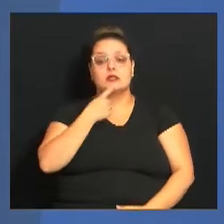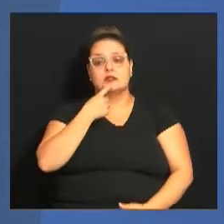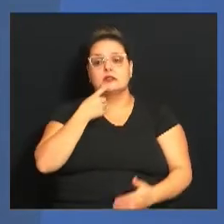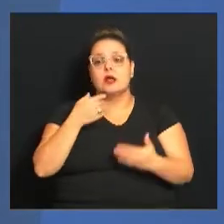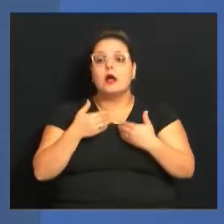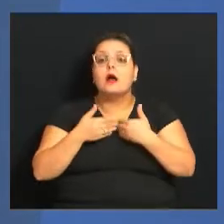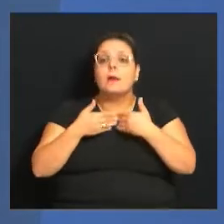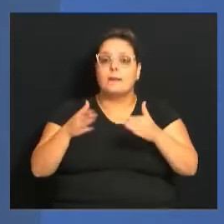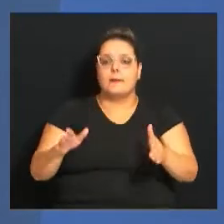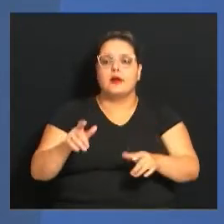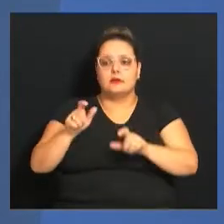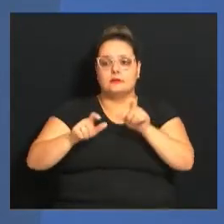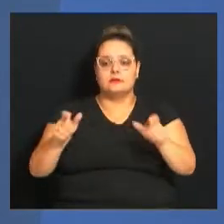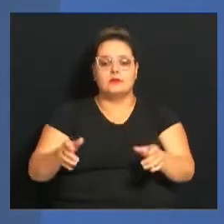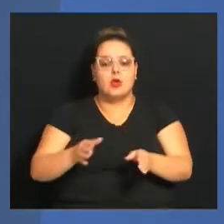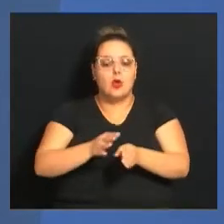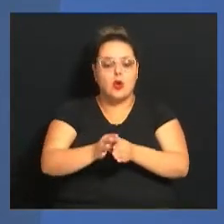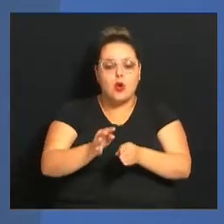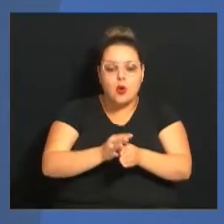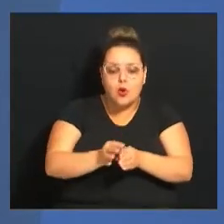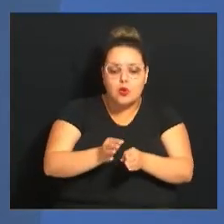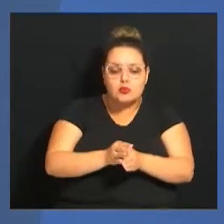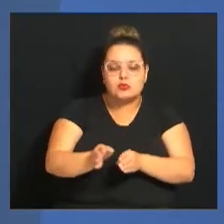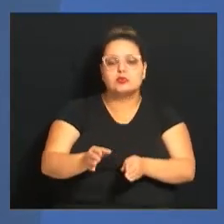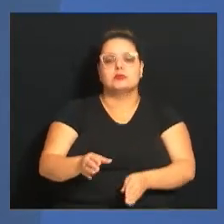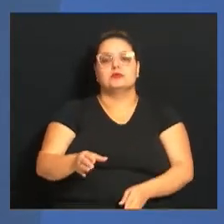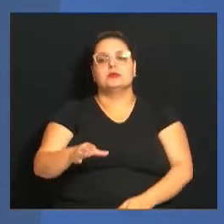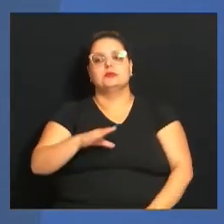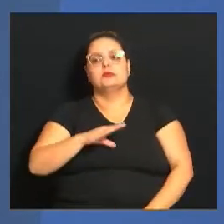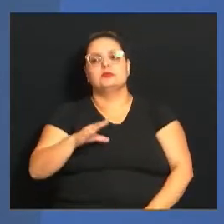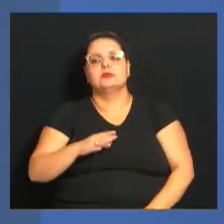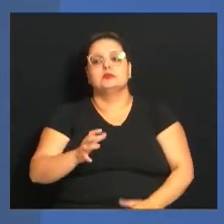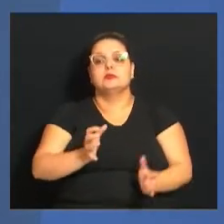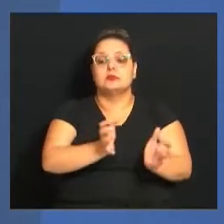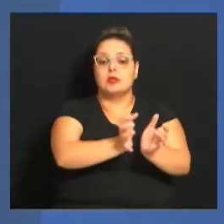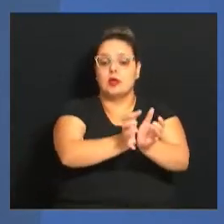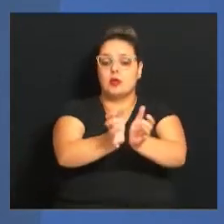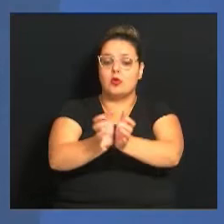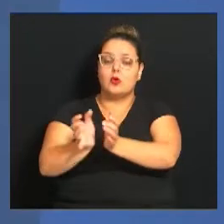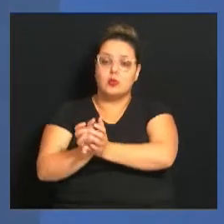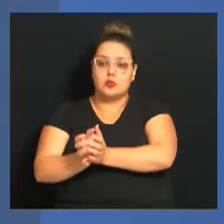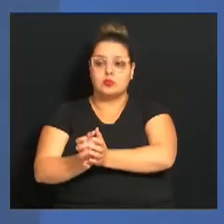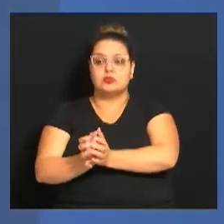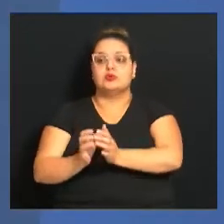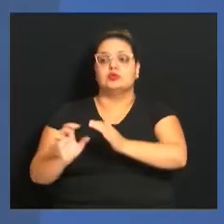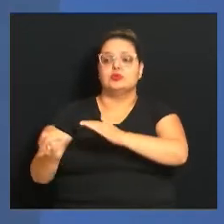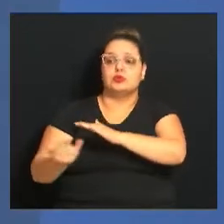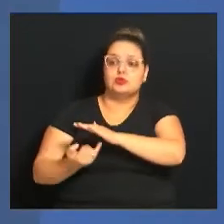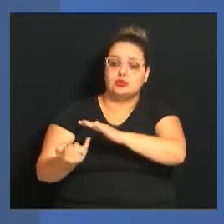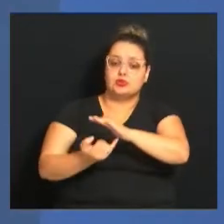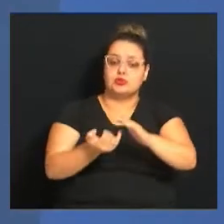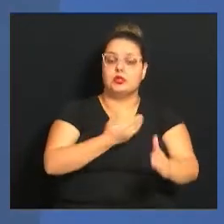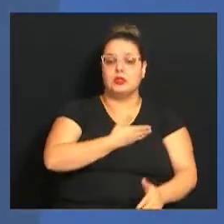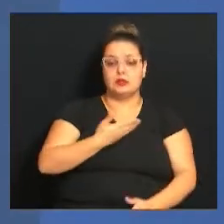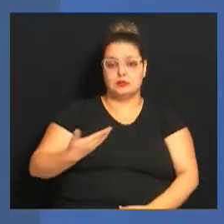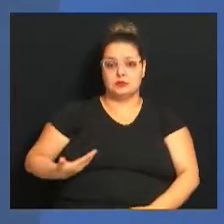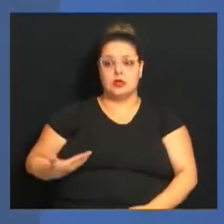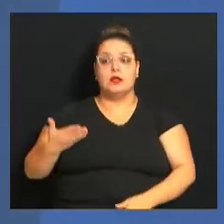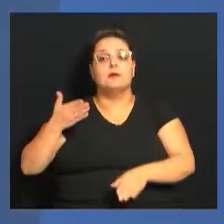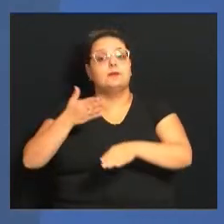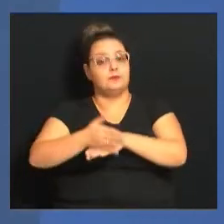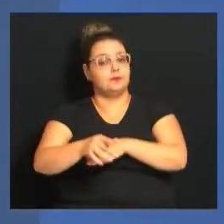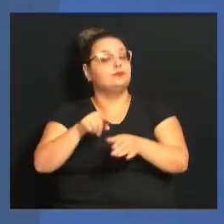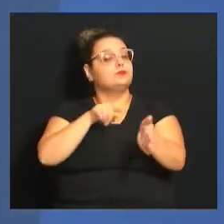população, conselhos municipais, associação de classe, entidades públicas, e os participantes poderão submeter perguntas